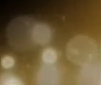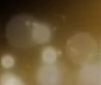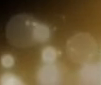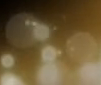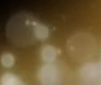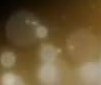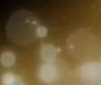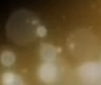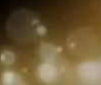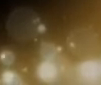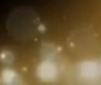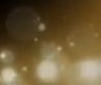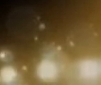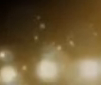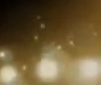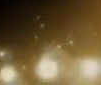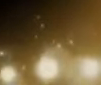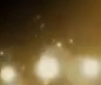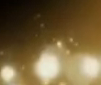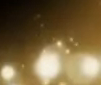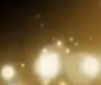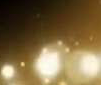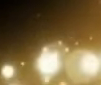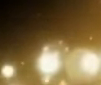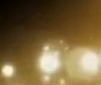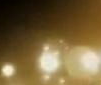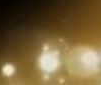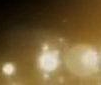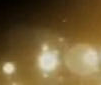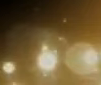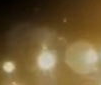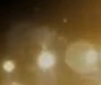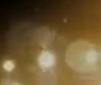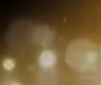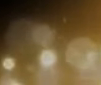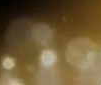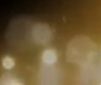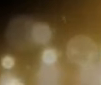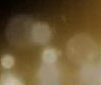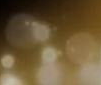maracujá, pipoca, mandioca, abacaxi. É tudo tupi,